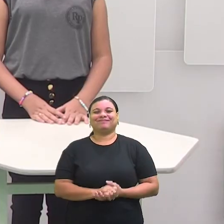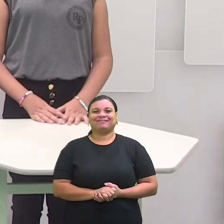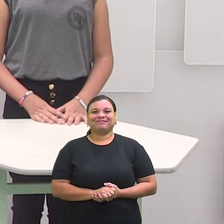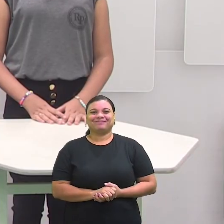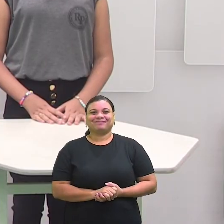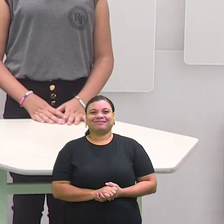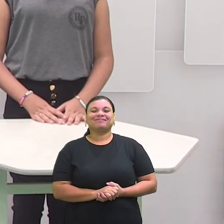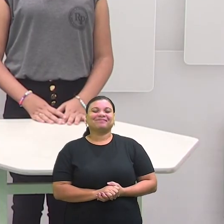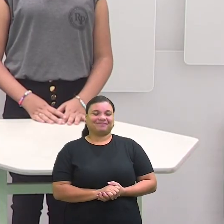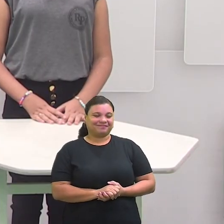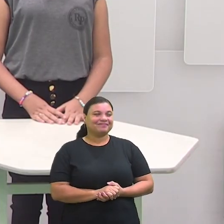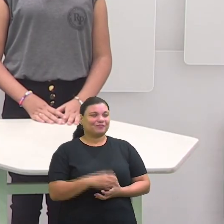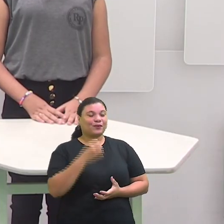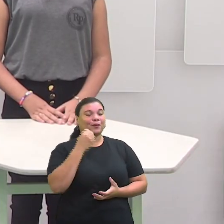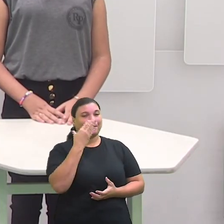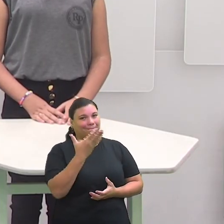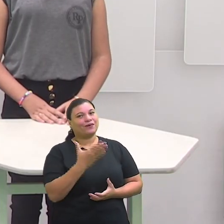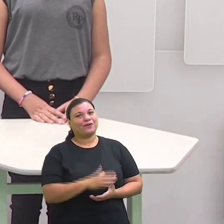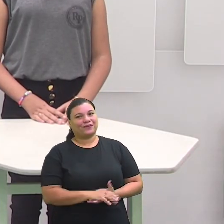escola. É isso aí.